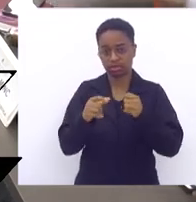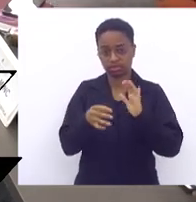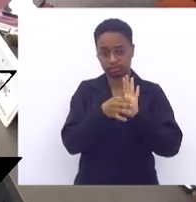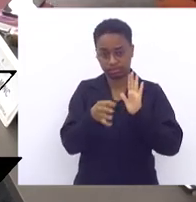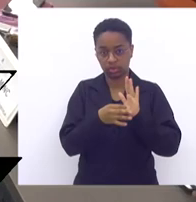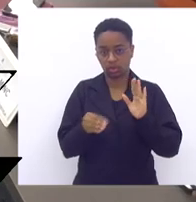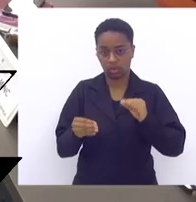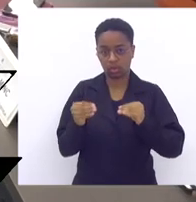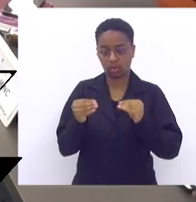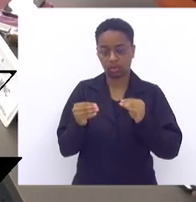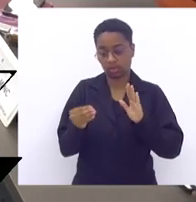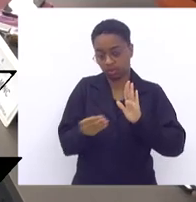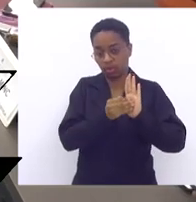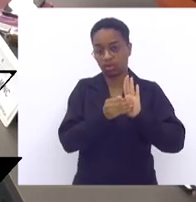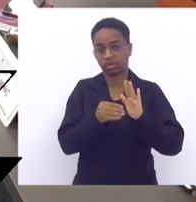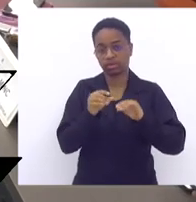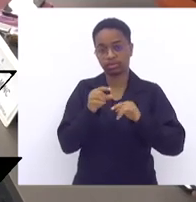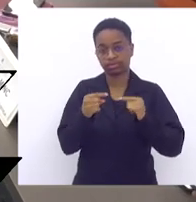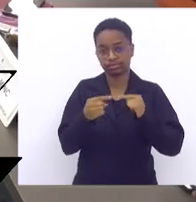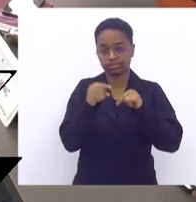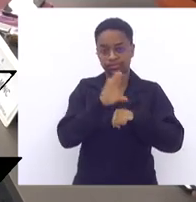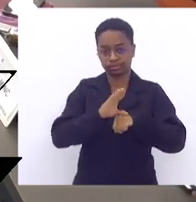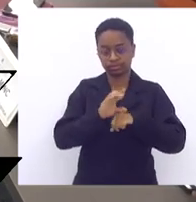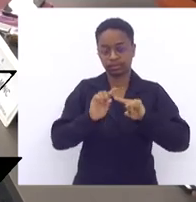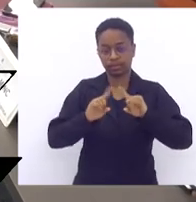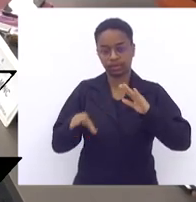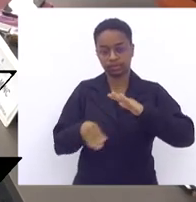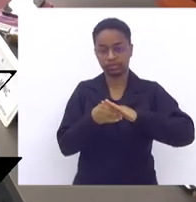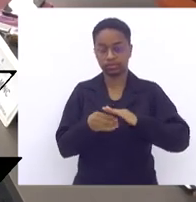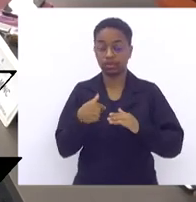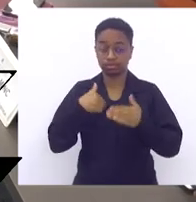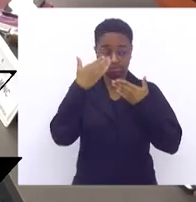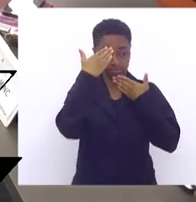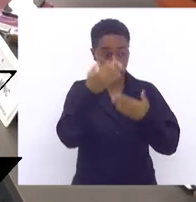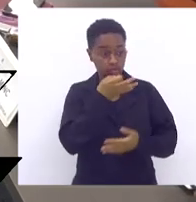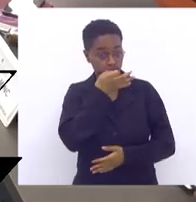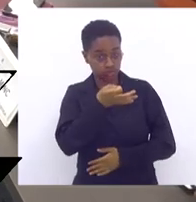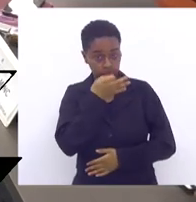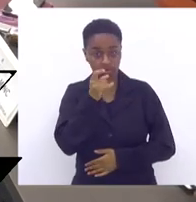perfeito. Com emendas. Então, beleza, agradeço a sugestão, doutor Serginho, e agradeço também